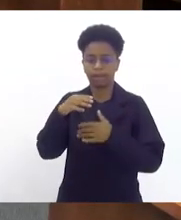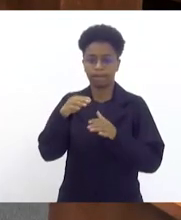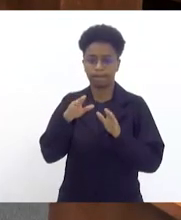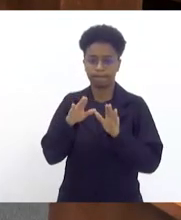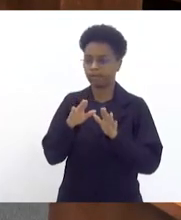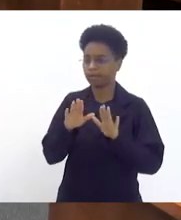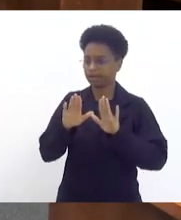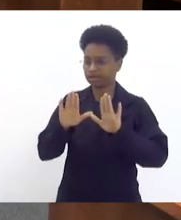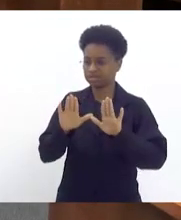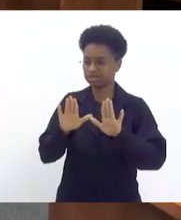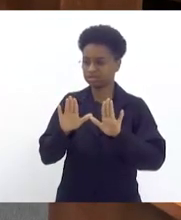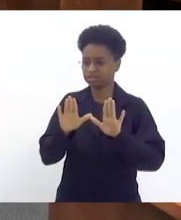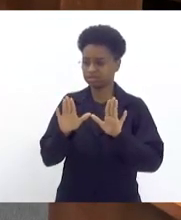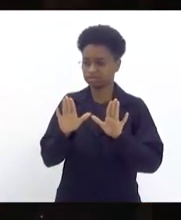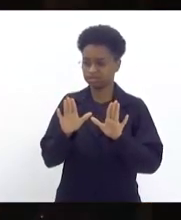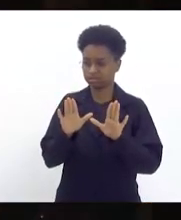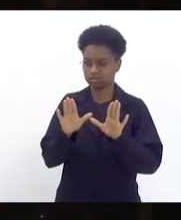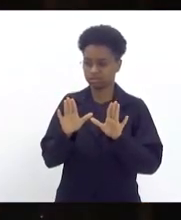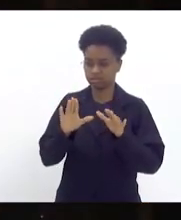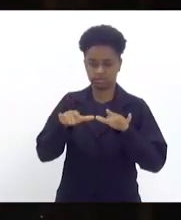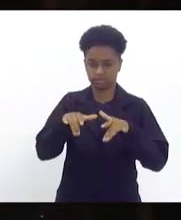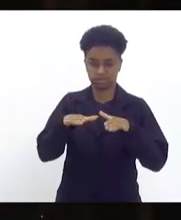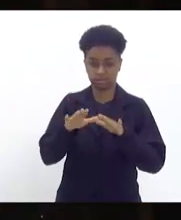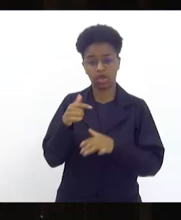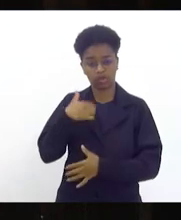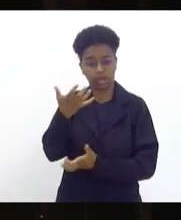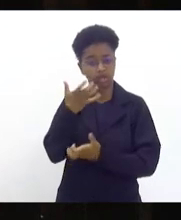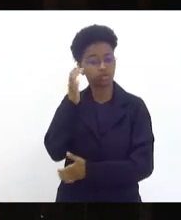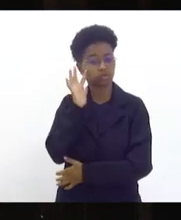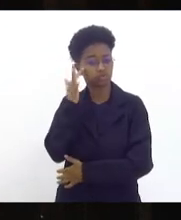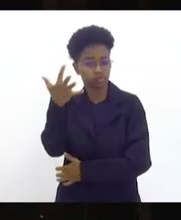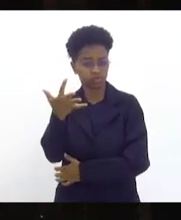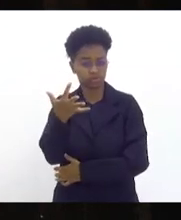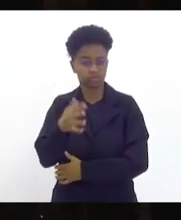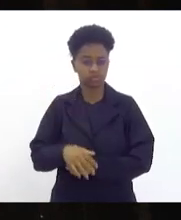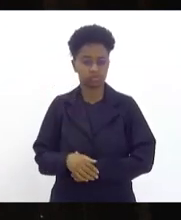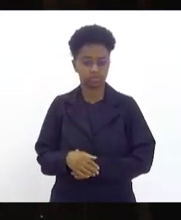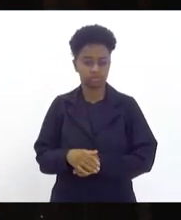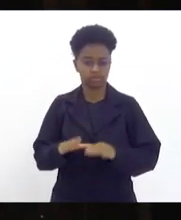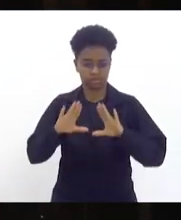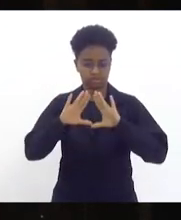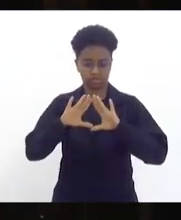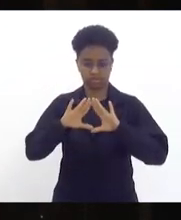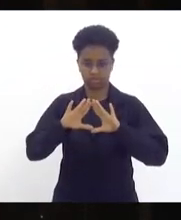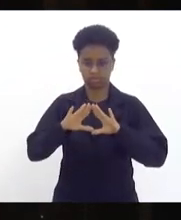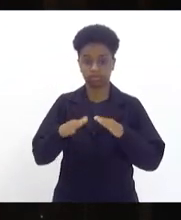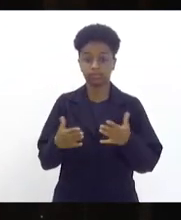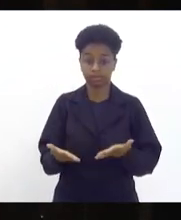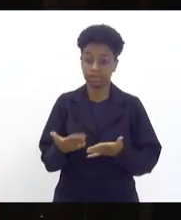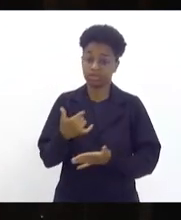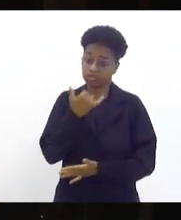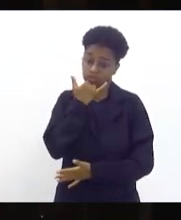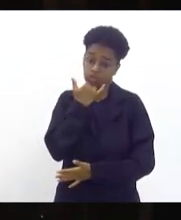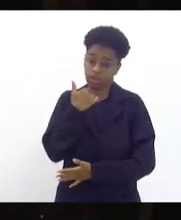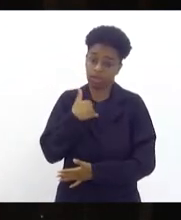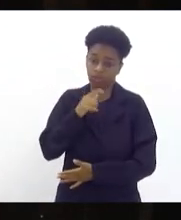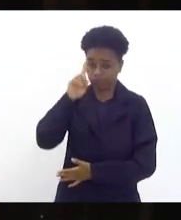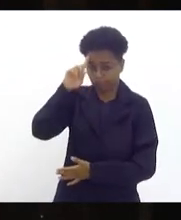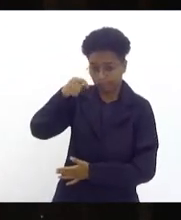Soluções É isso aí eu sou muito determinada firme entendeu vocês me desculpem